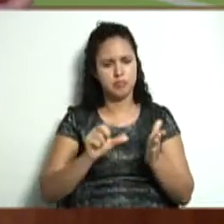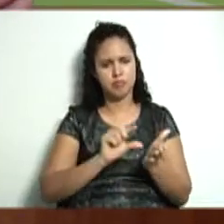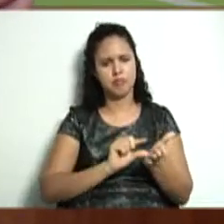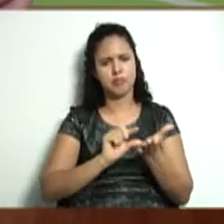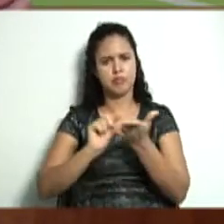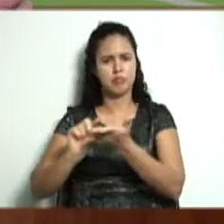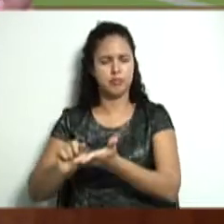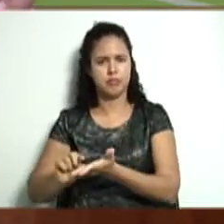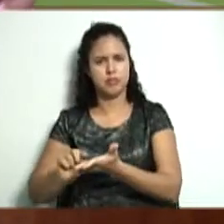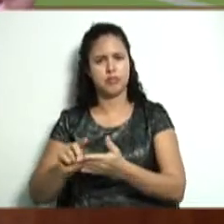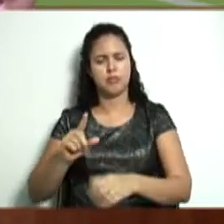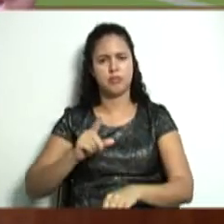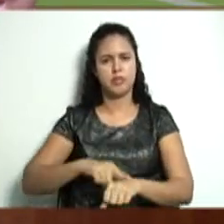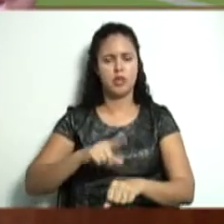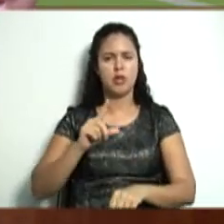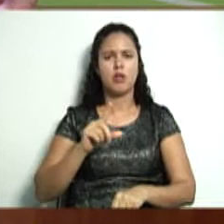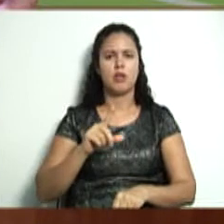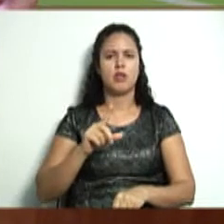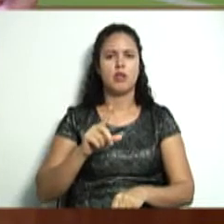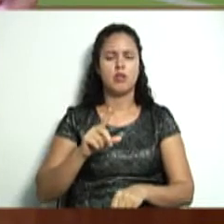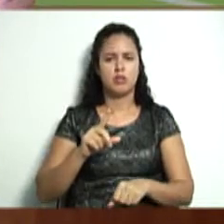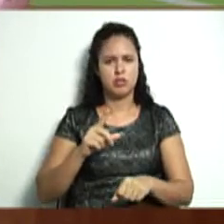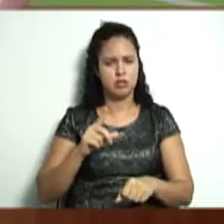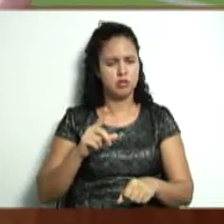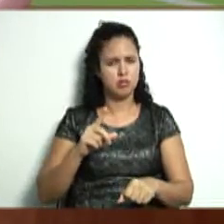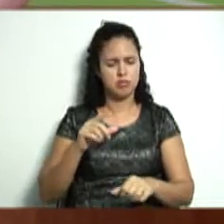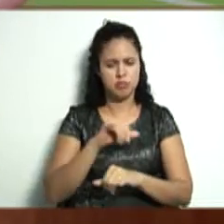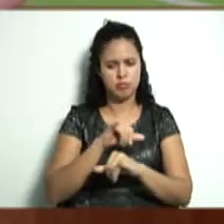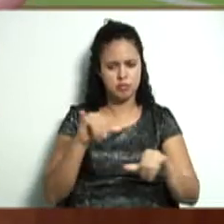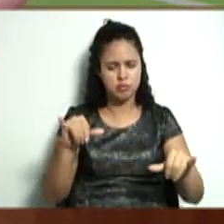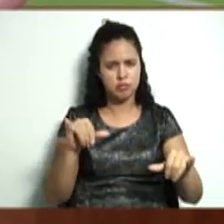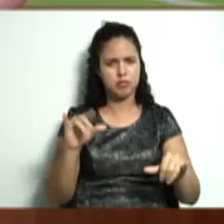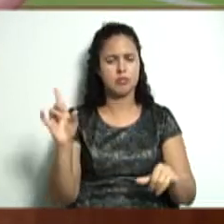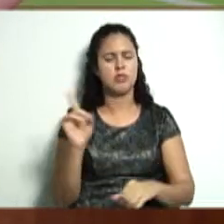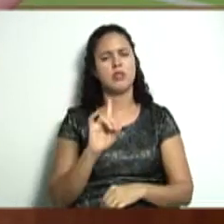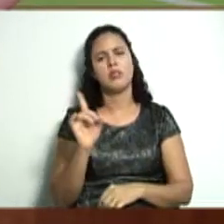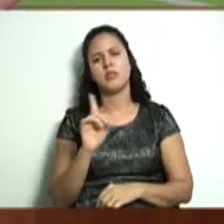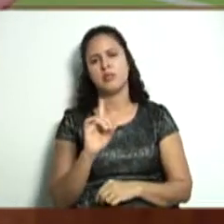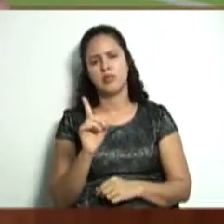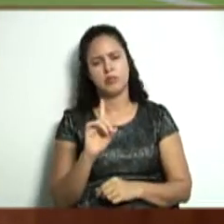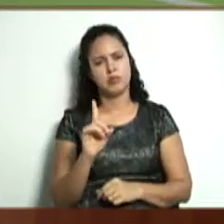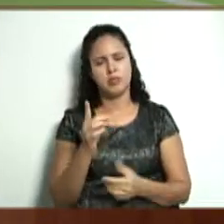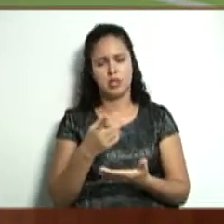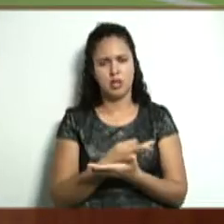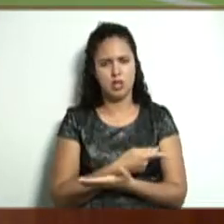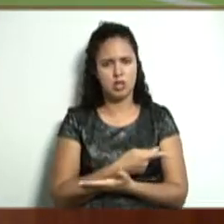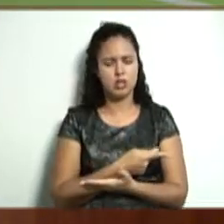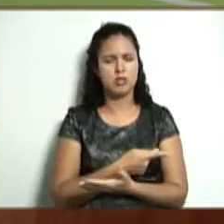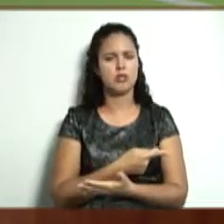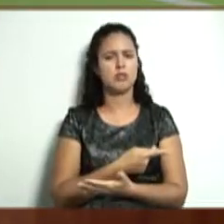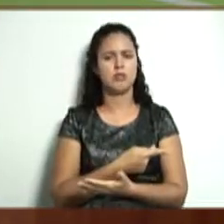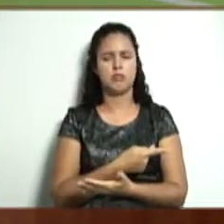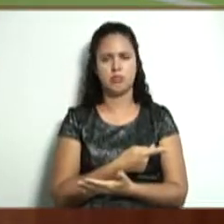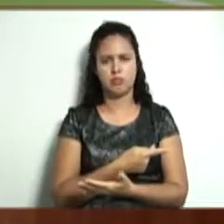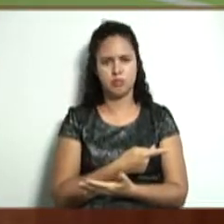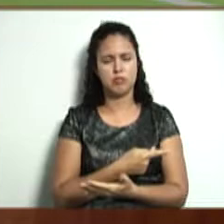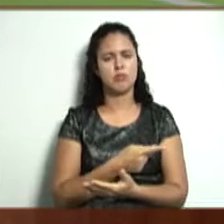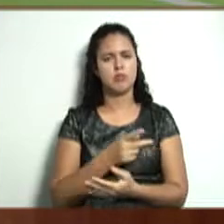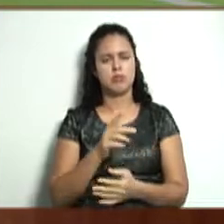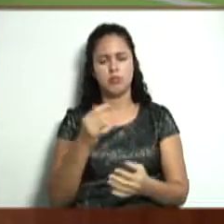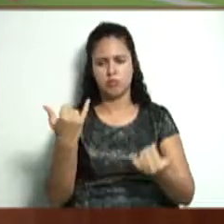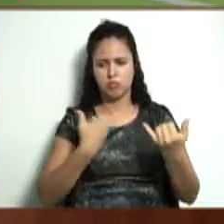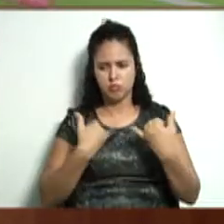parte imediatamente, assim que informado. Não, professora, está errado. E o pessoal respondeu aqui que está